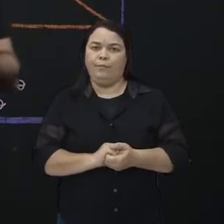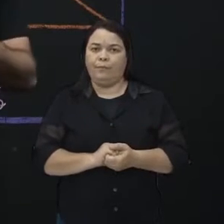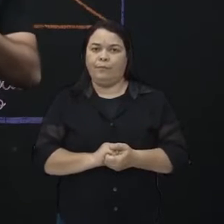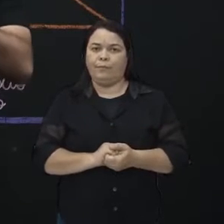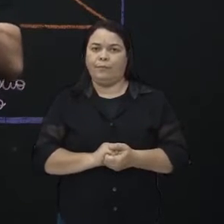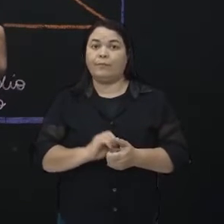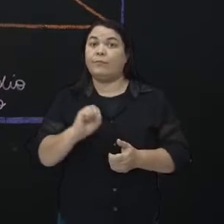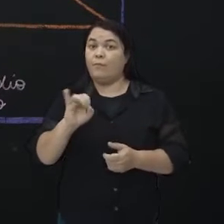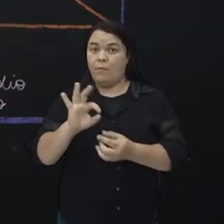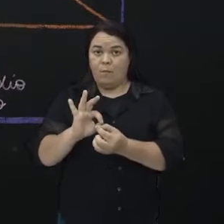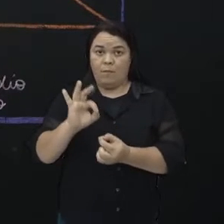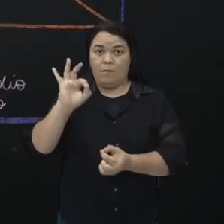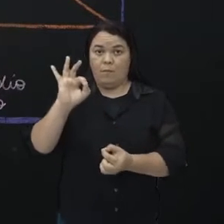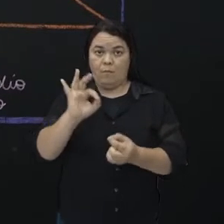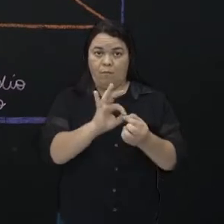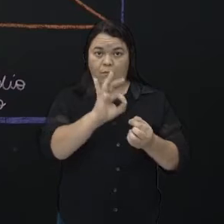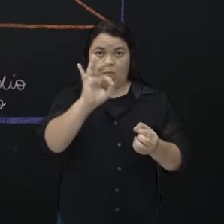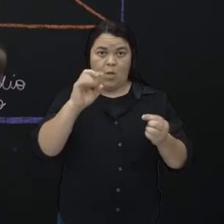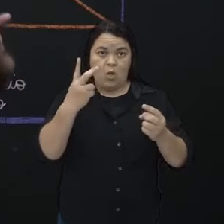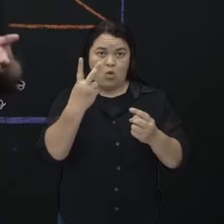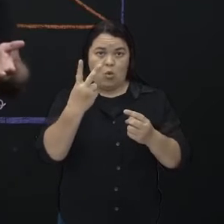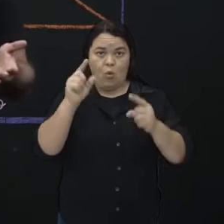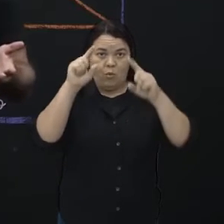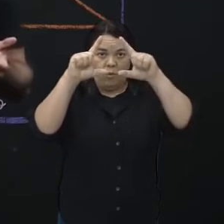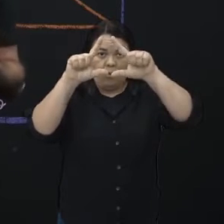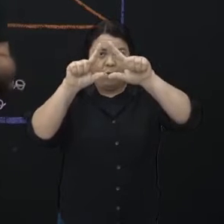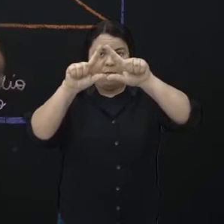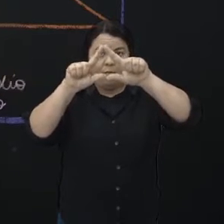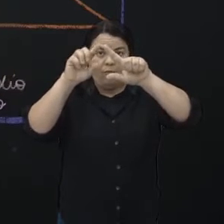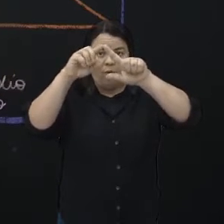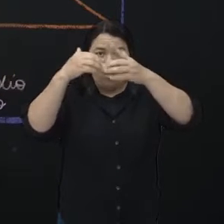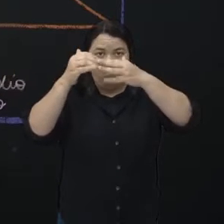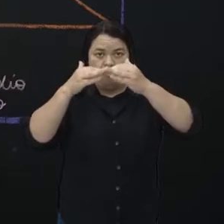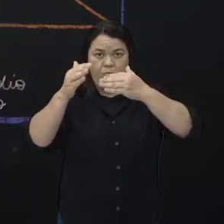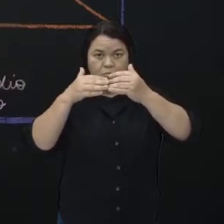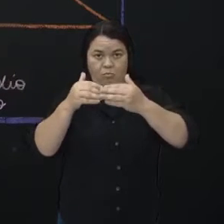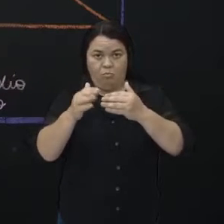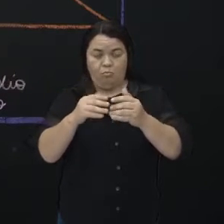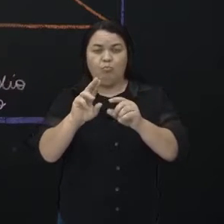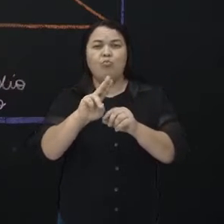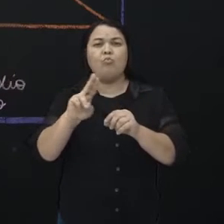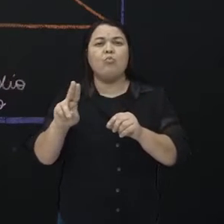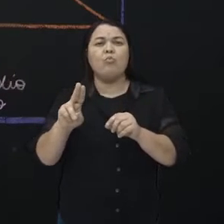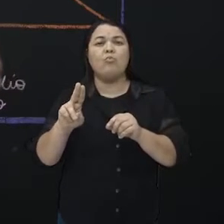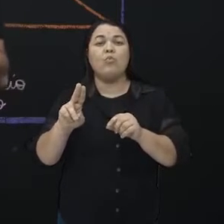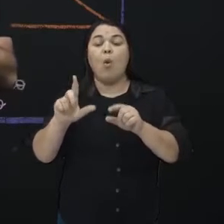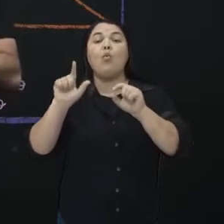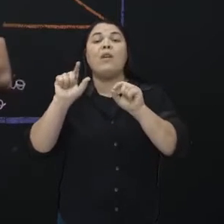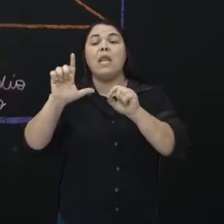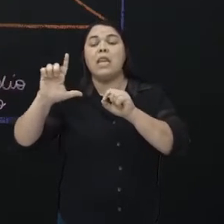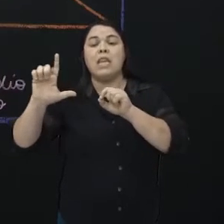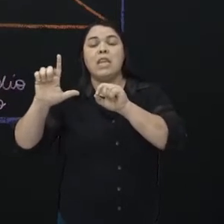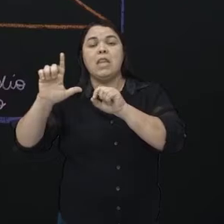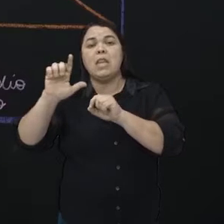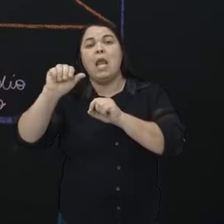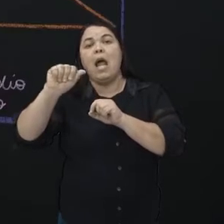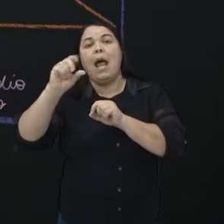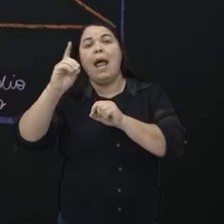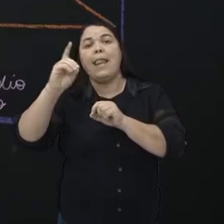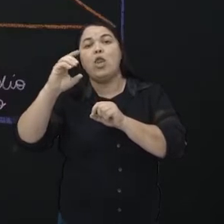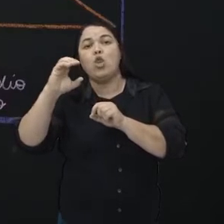oposto, eles são chamados de seviana. Agora repare que também nós temos segmentos onde saem de um vértice